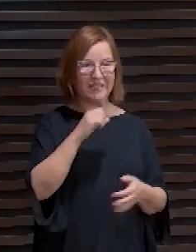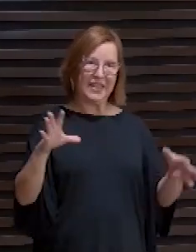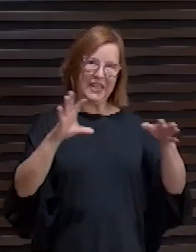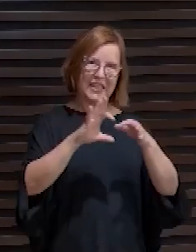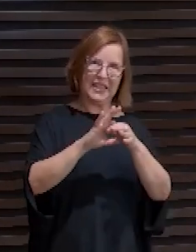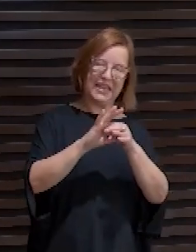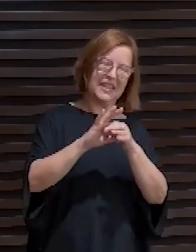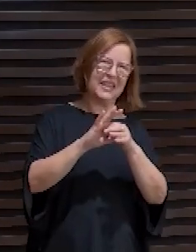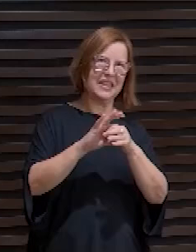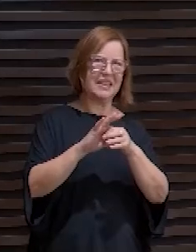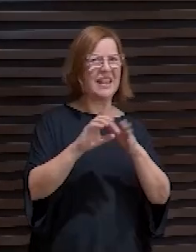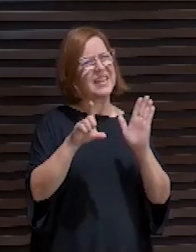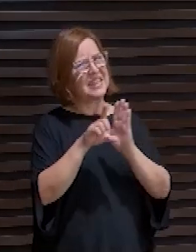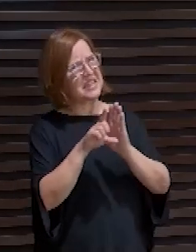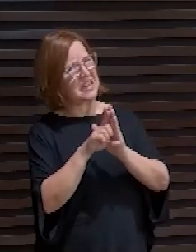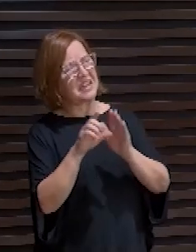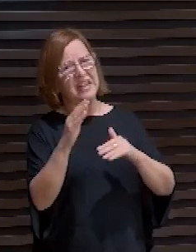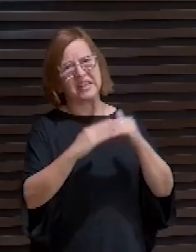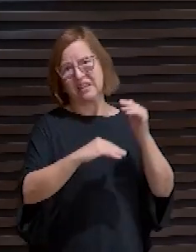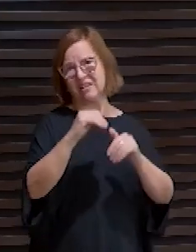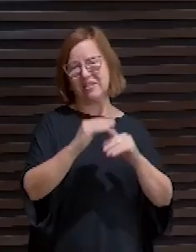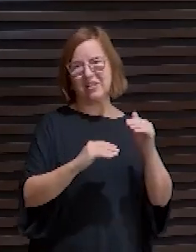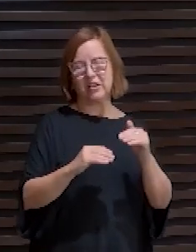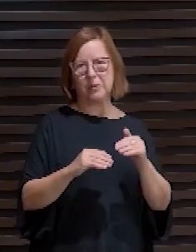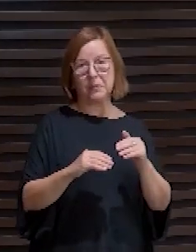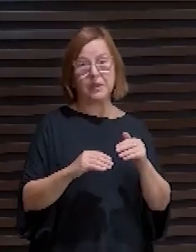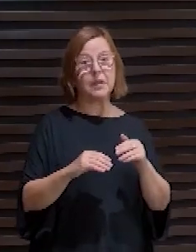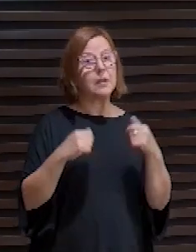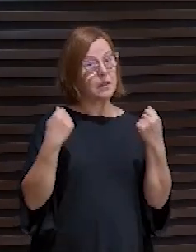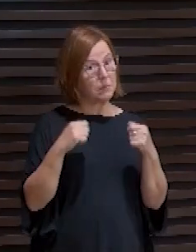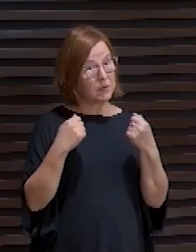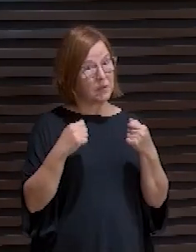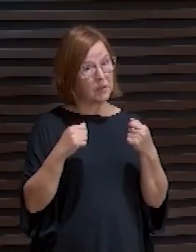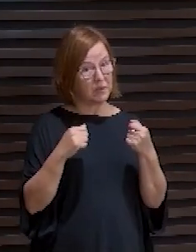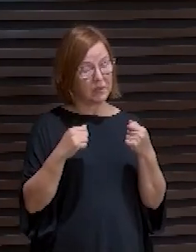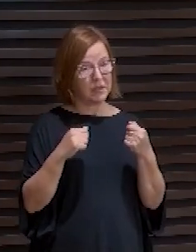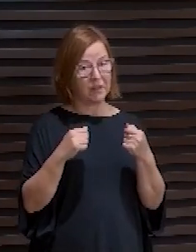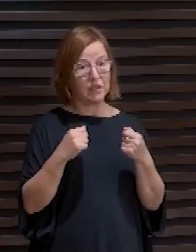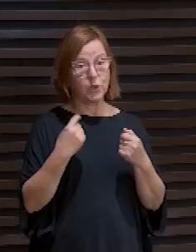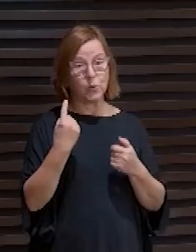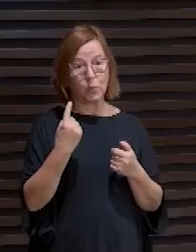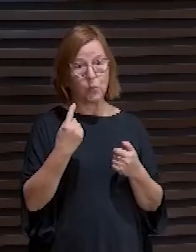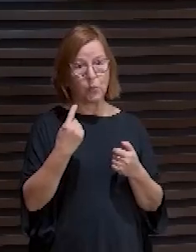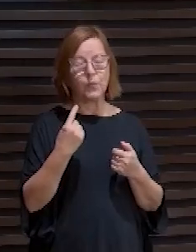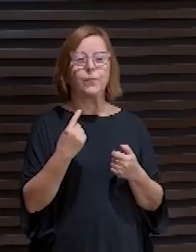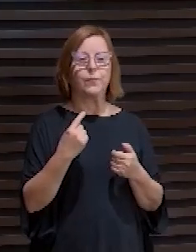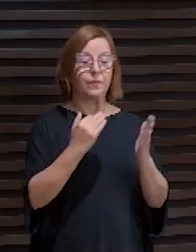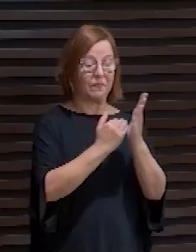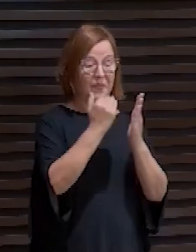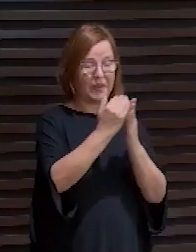das leis, das obras, era necessário um sumo sacerdote humano